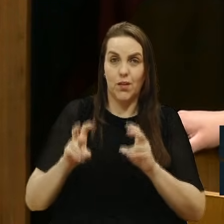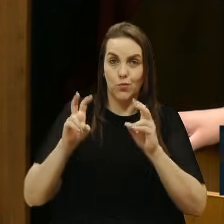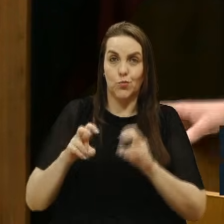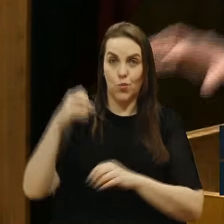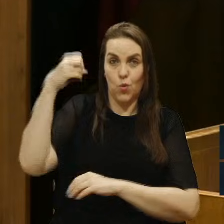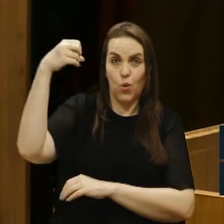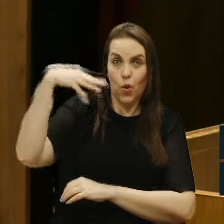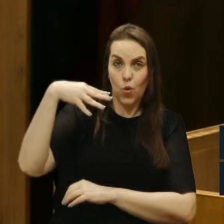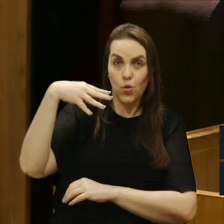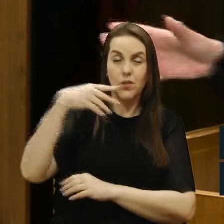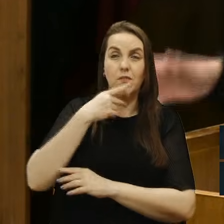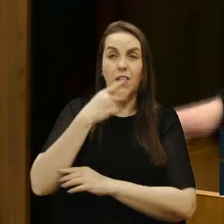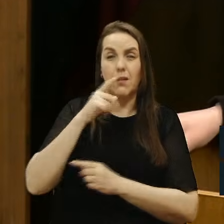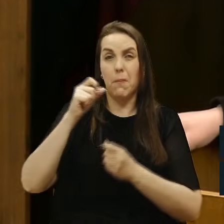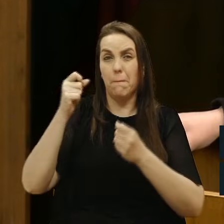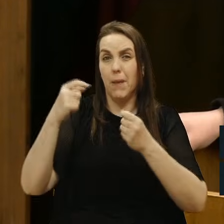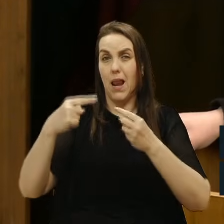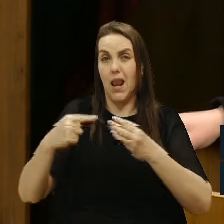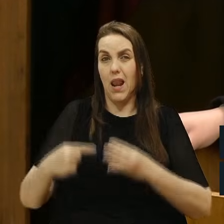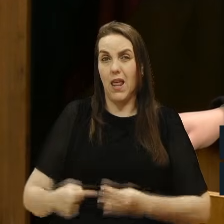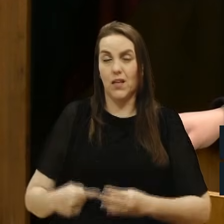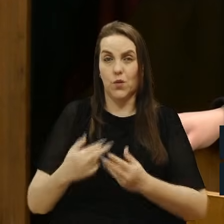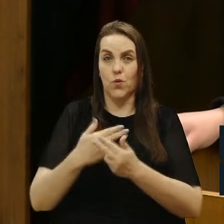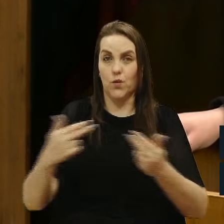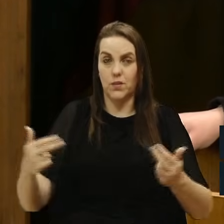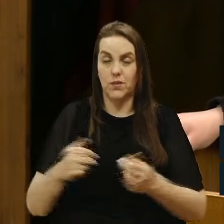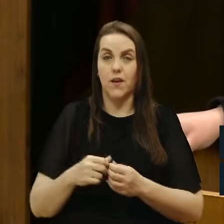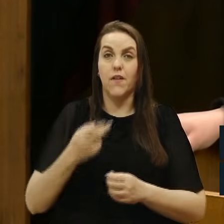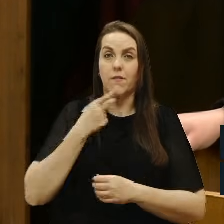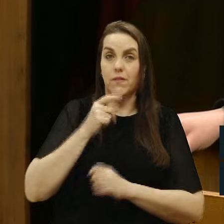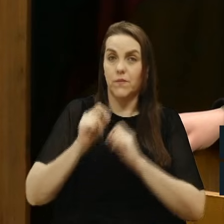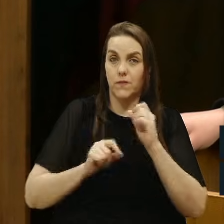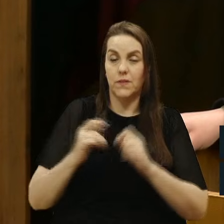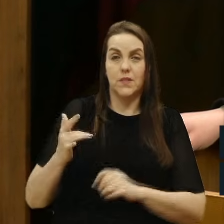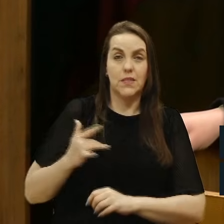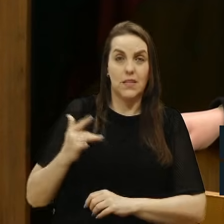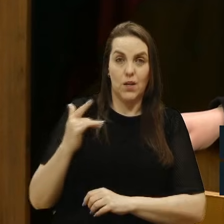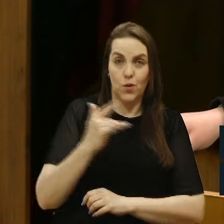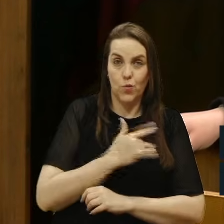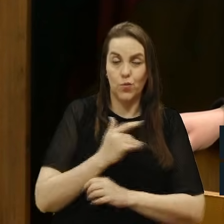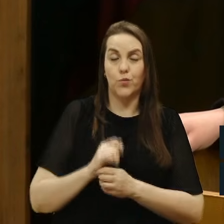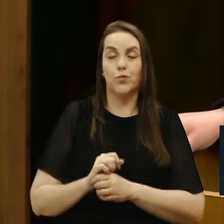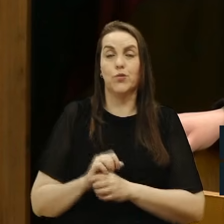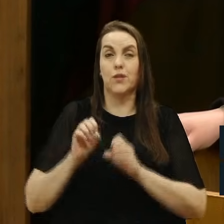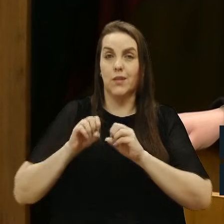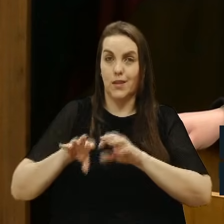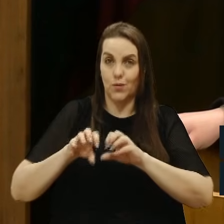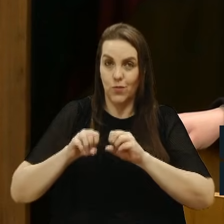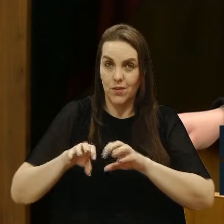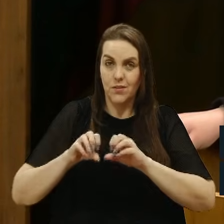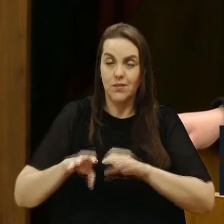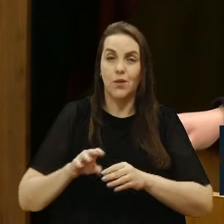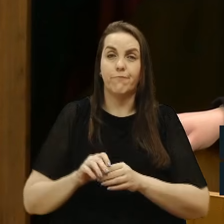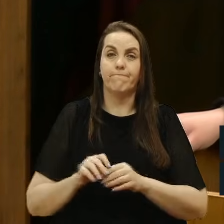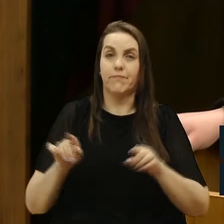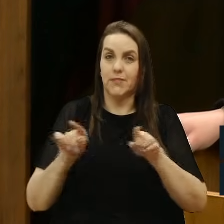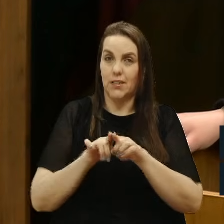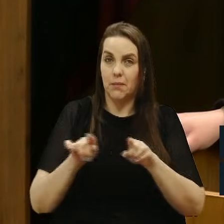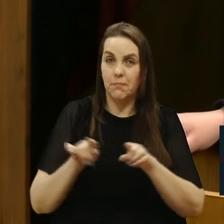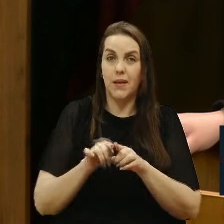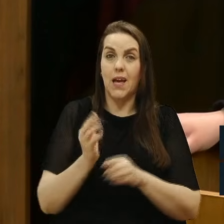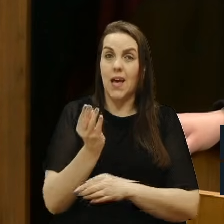está falando de uma infinidade de coisas. A gente está falando de saúde, a gente está falando de educação, a gente está falando